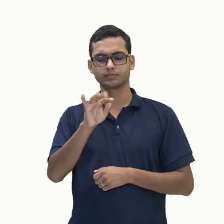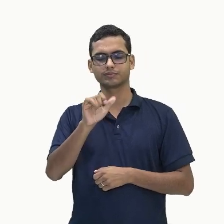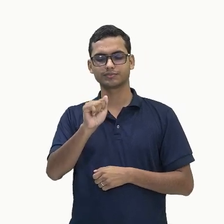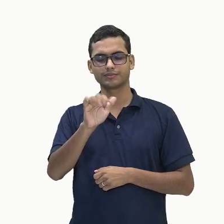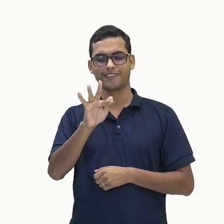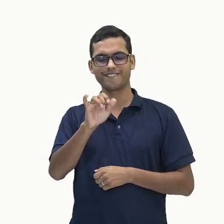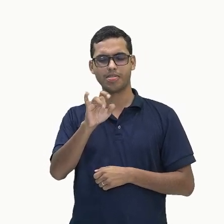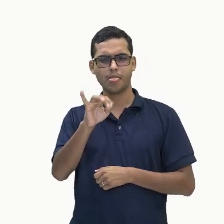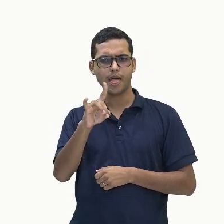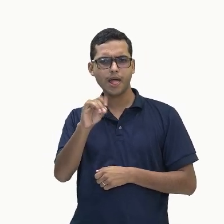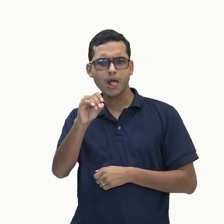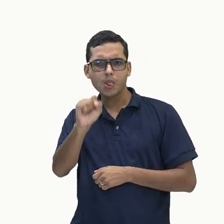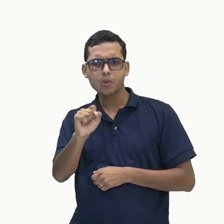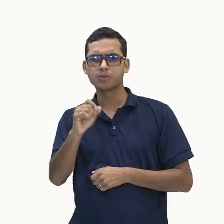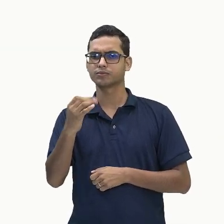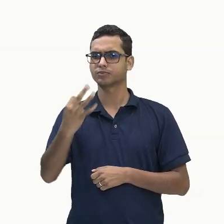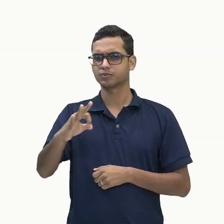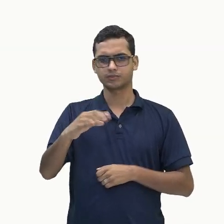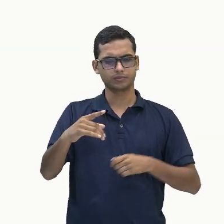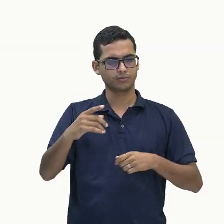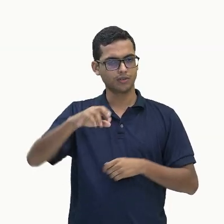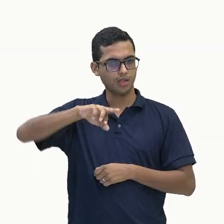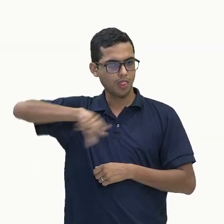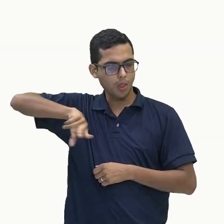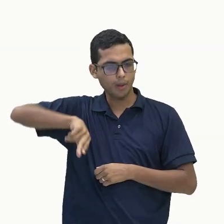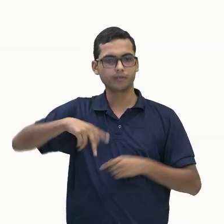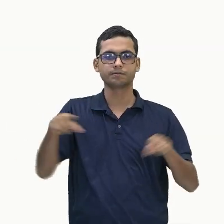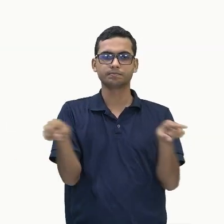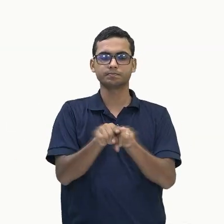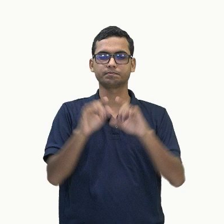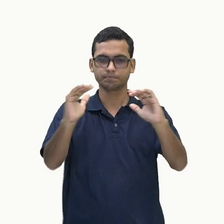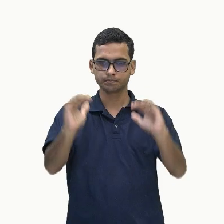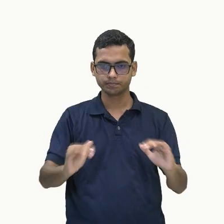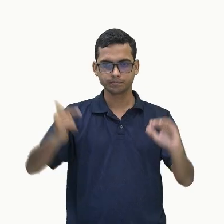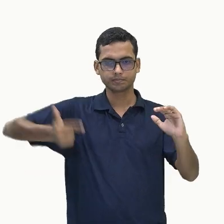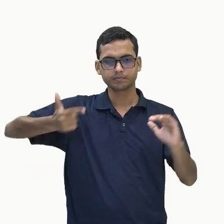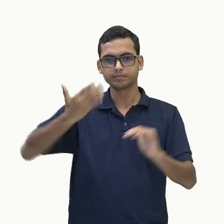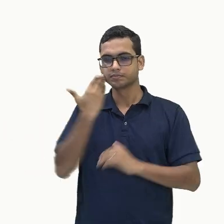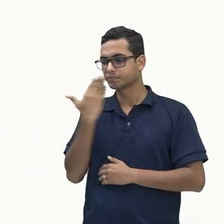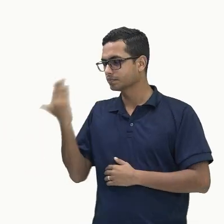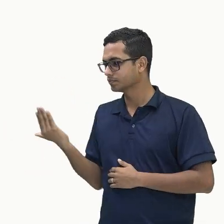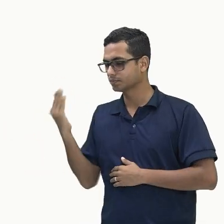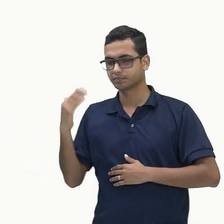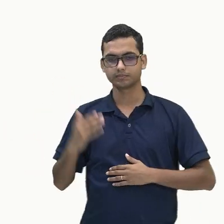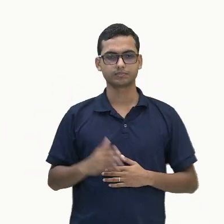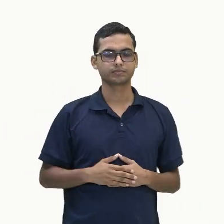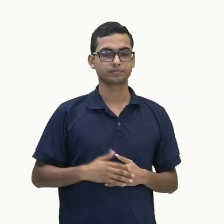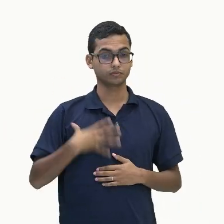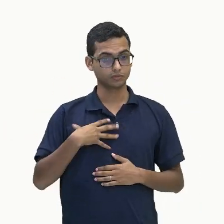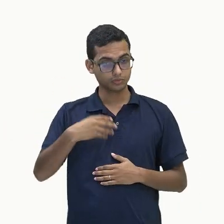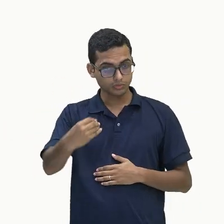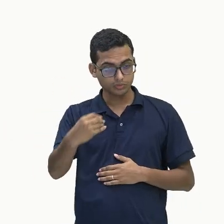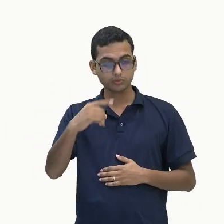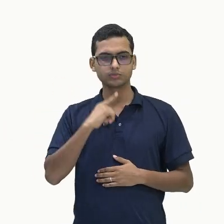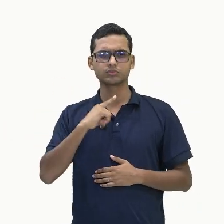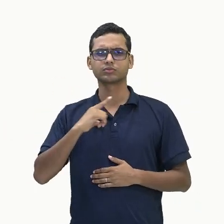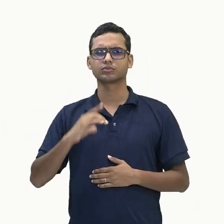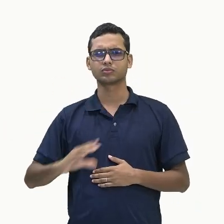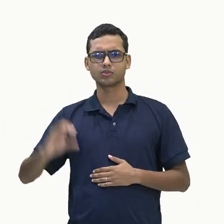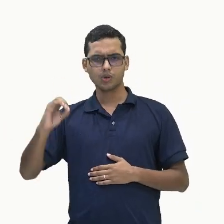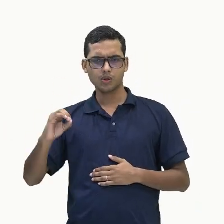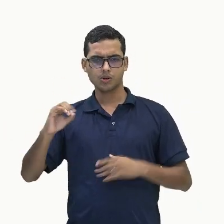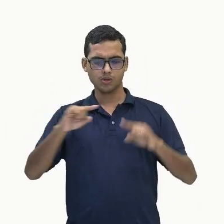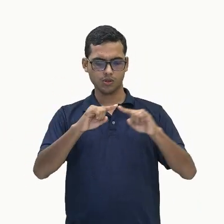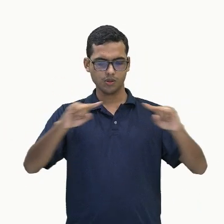fenótipos semelhantes. Porém, na sua prole, como nós podemos observar aqui, ou seja, nos seus filhos, nós temos aqui